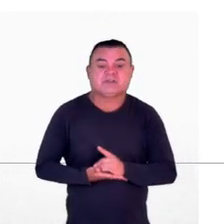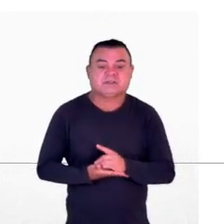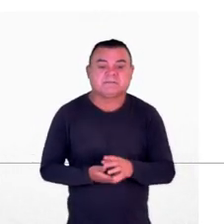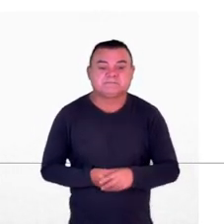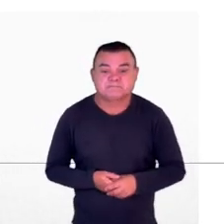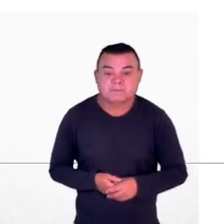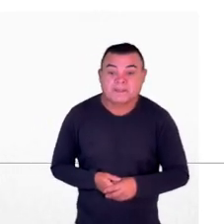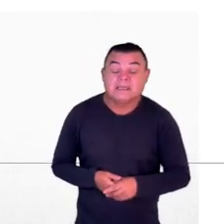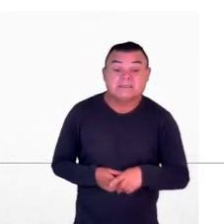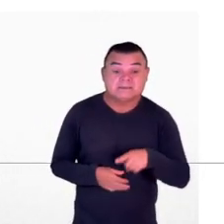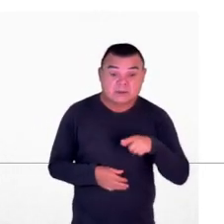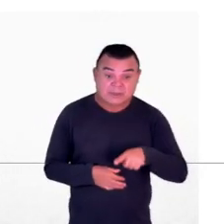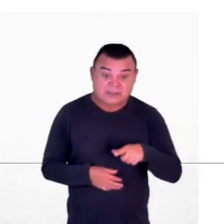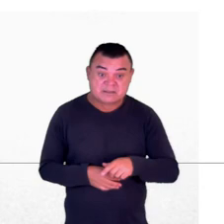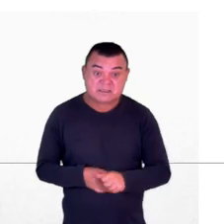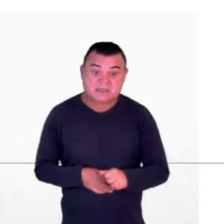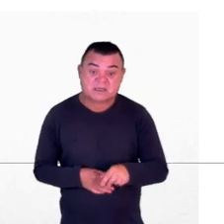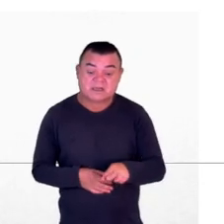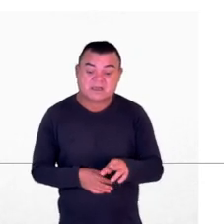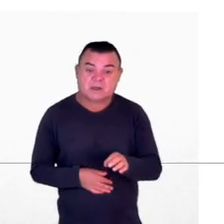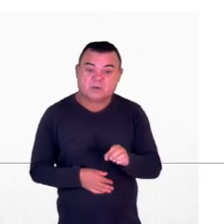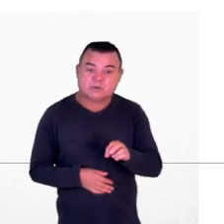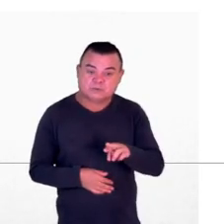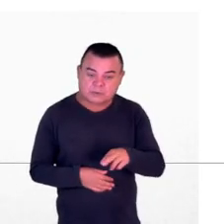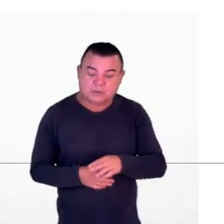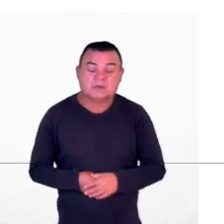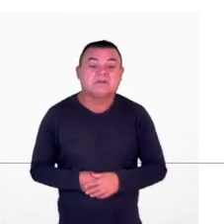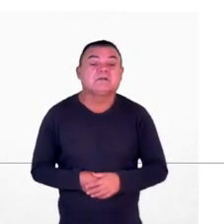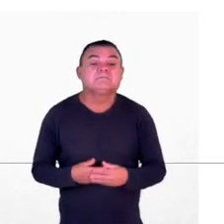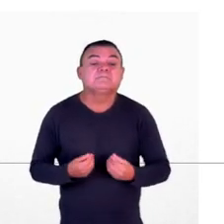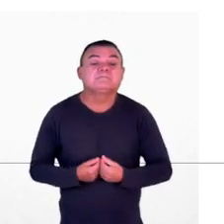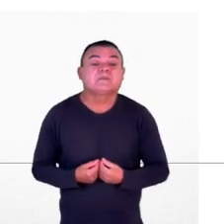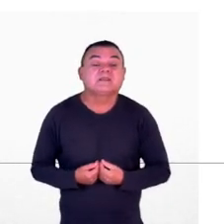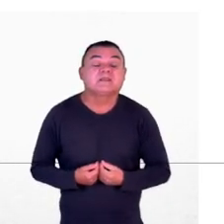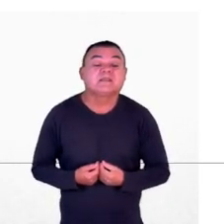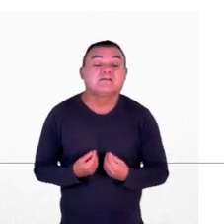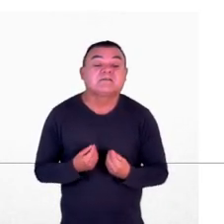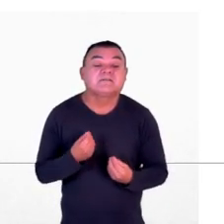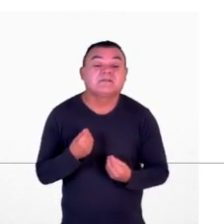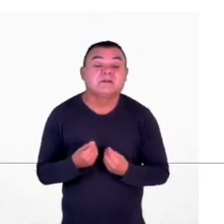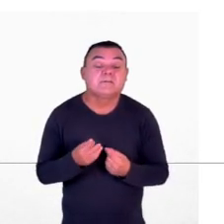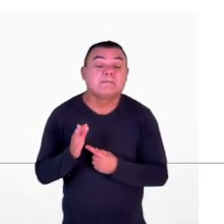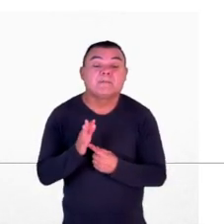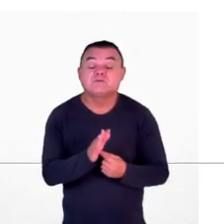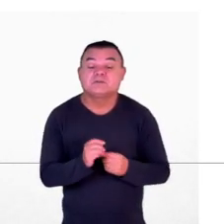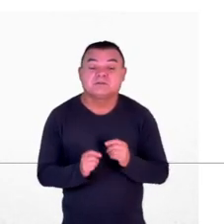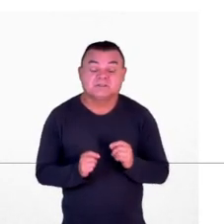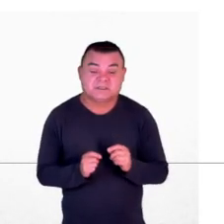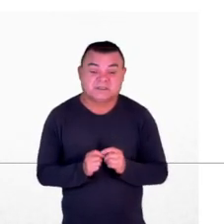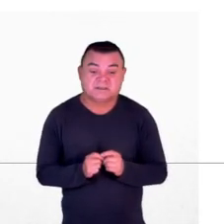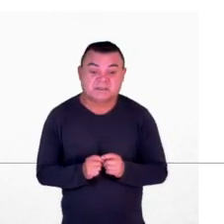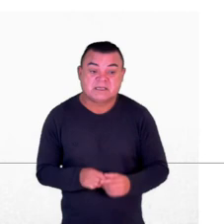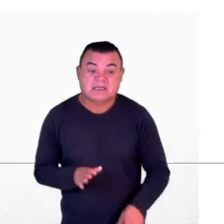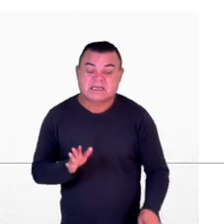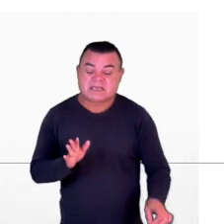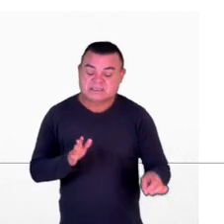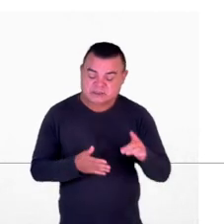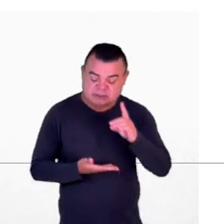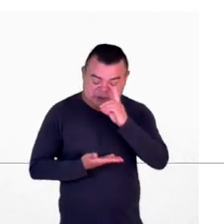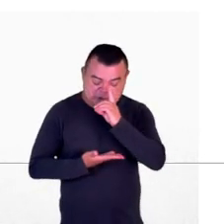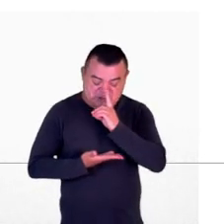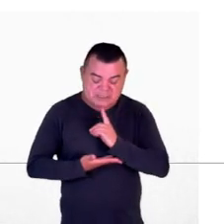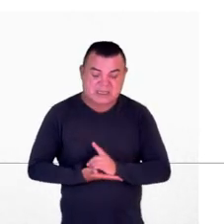esse esse conceito com base nas orientações Gerais número 12 é a questão da dignidade humana como